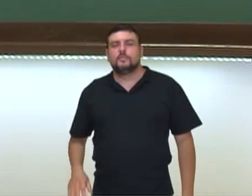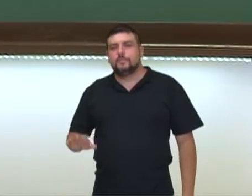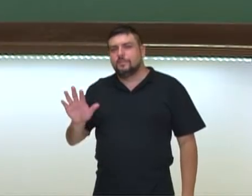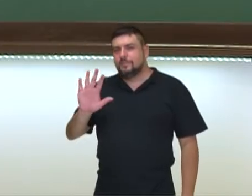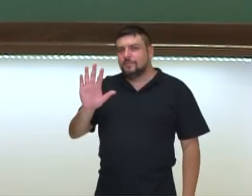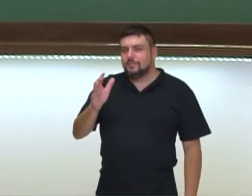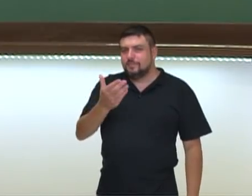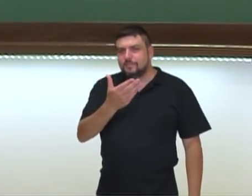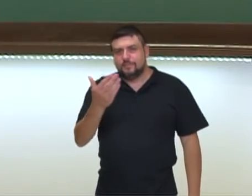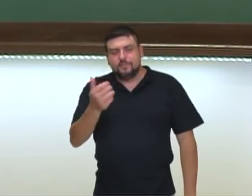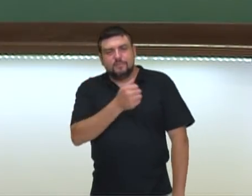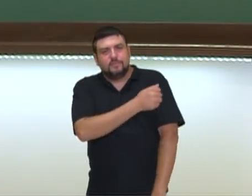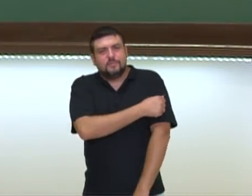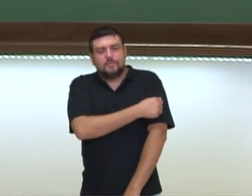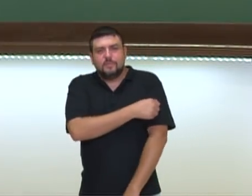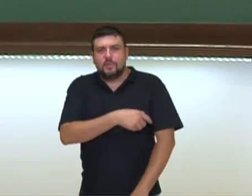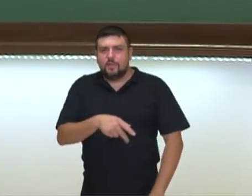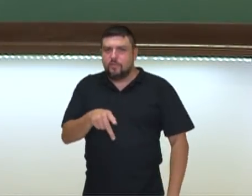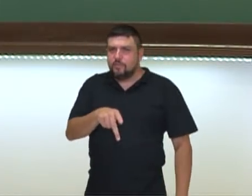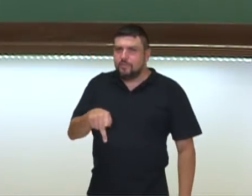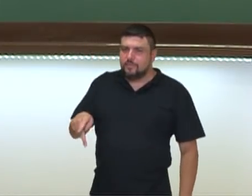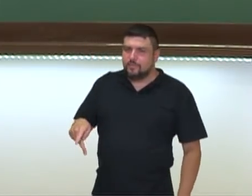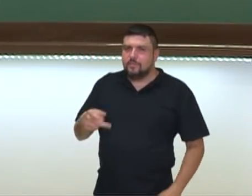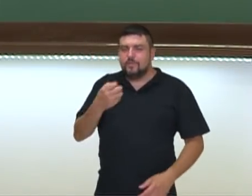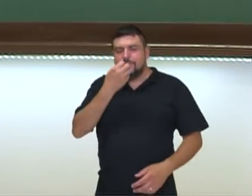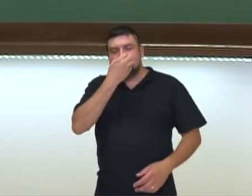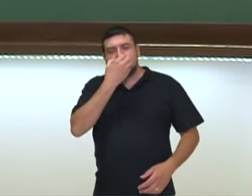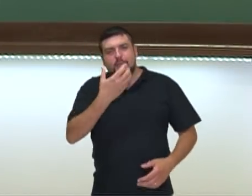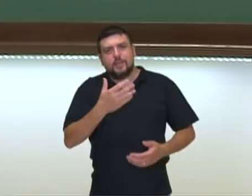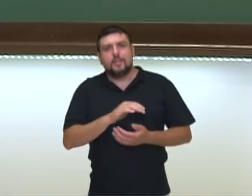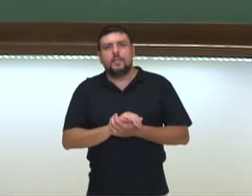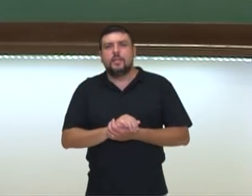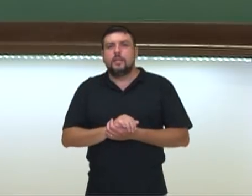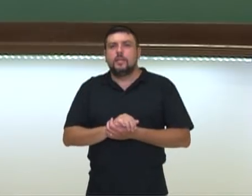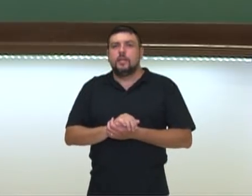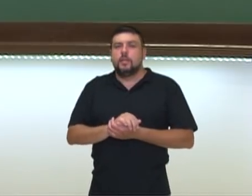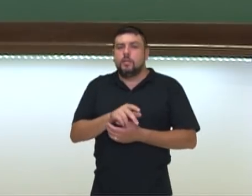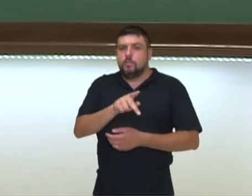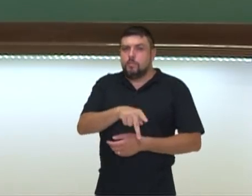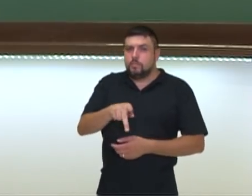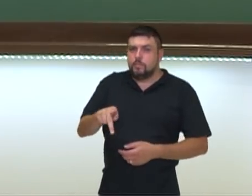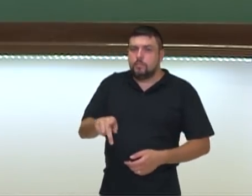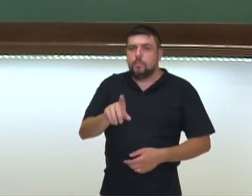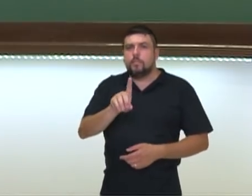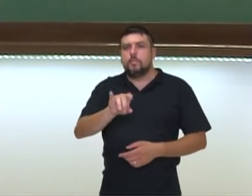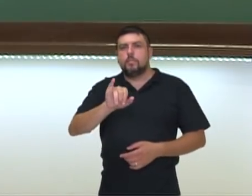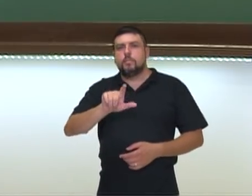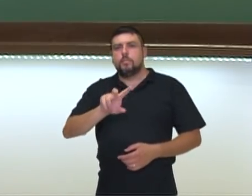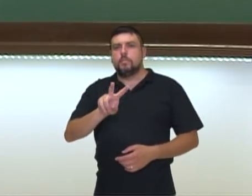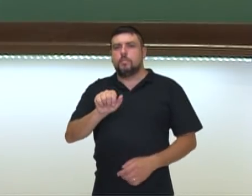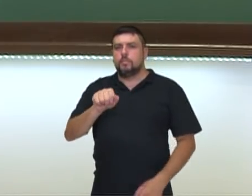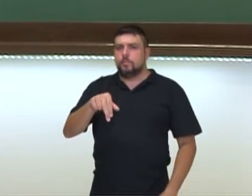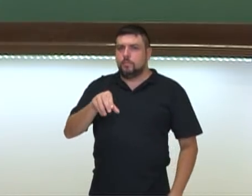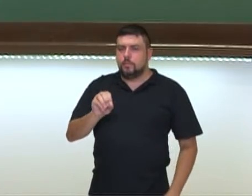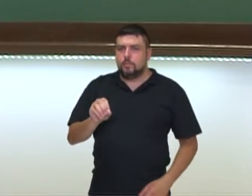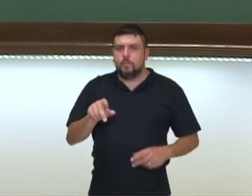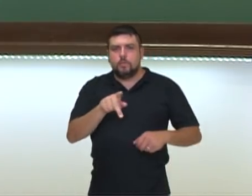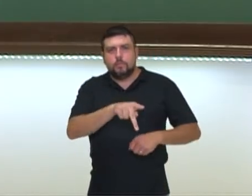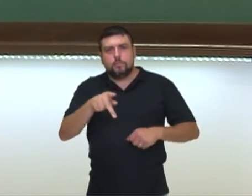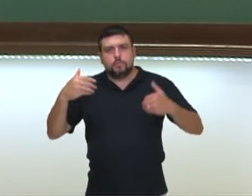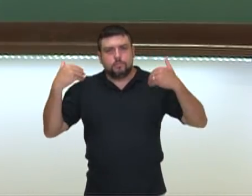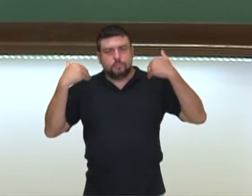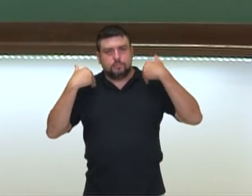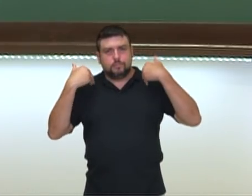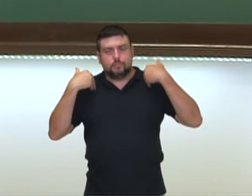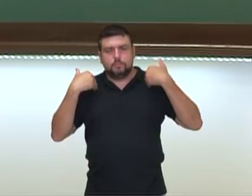Olá, alunos! Olá, professores! Tudo bem com vocês? Eu sou o professor Gilvano Leder, sou professor de Educação Física e hoje nós vamos falar